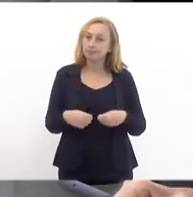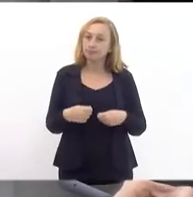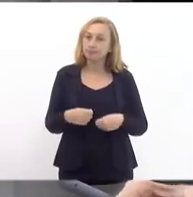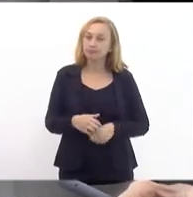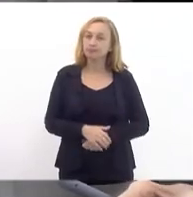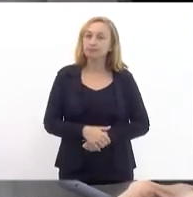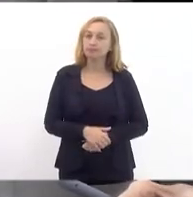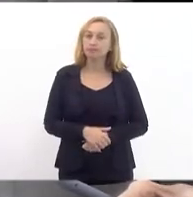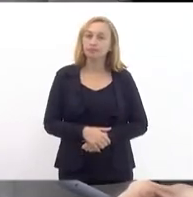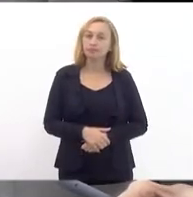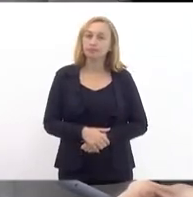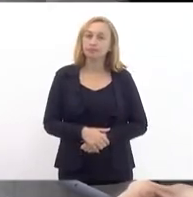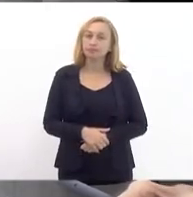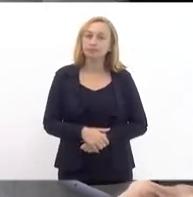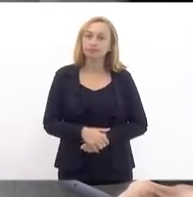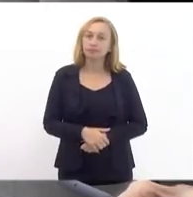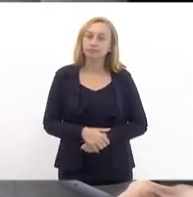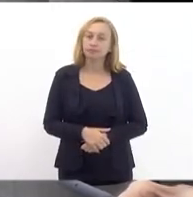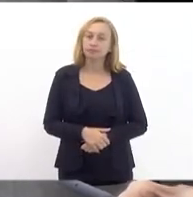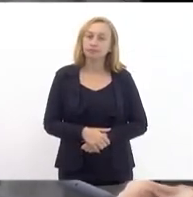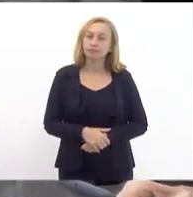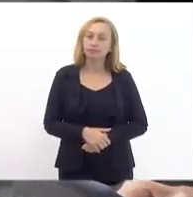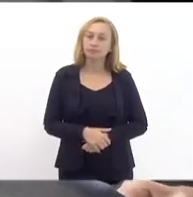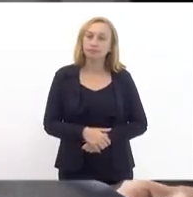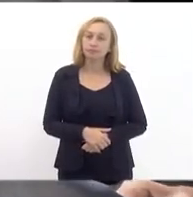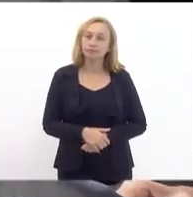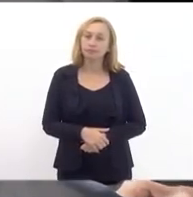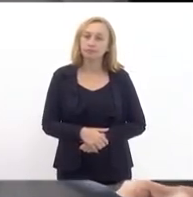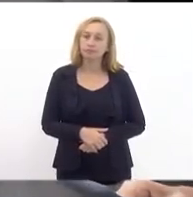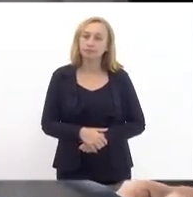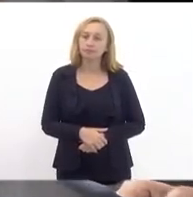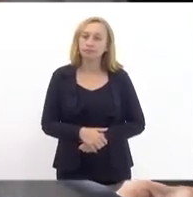de muito mais, de forma muito mais